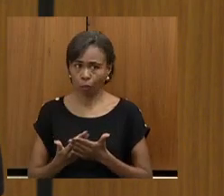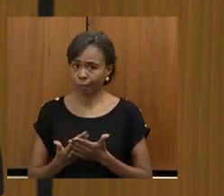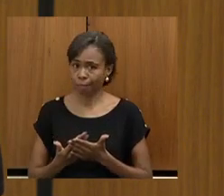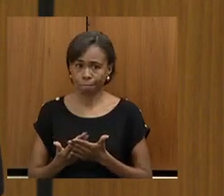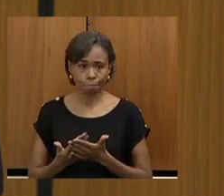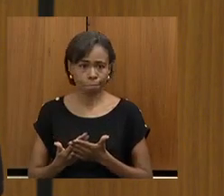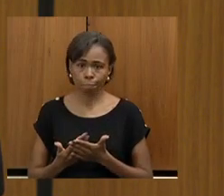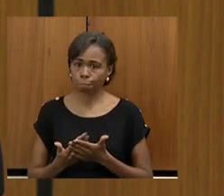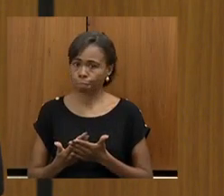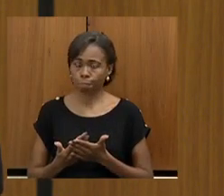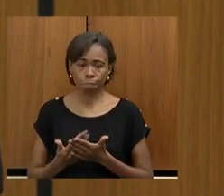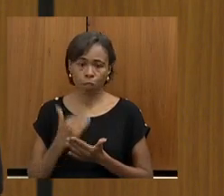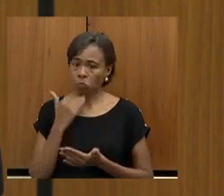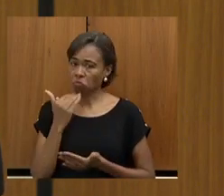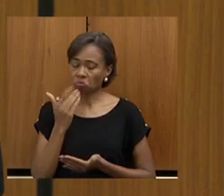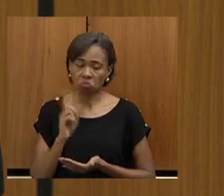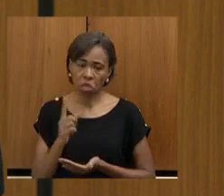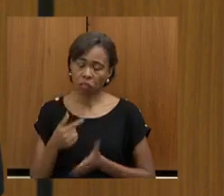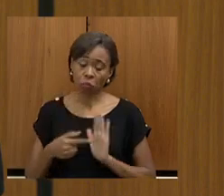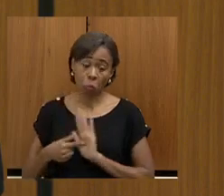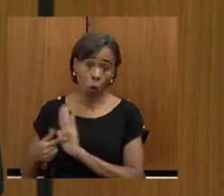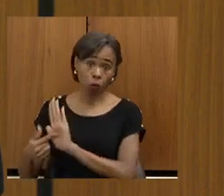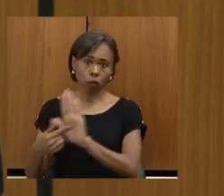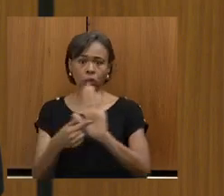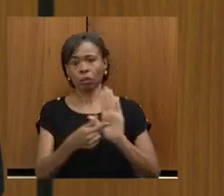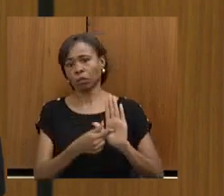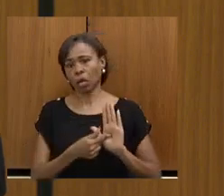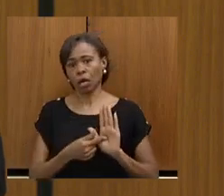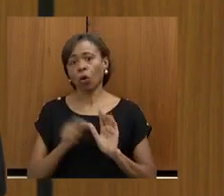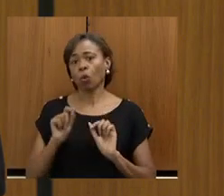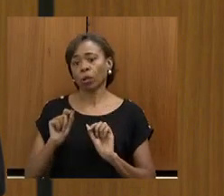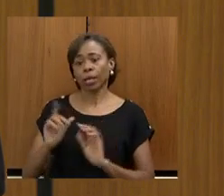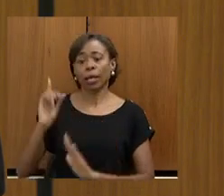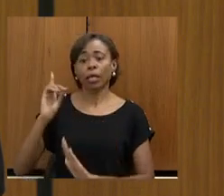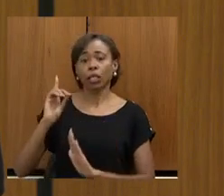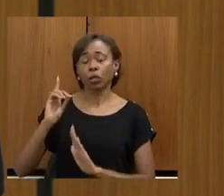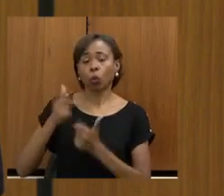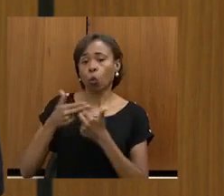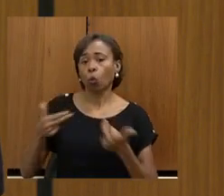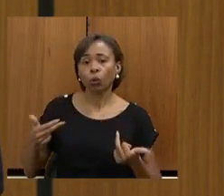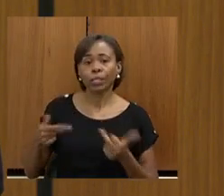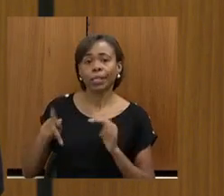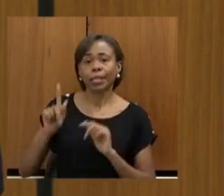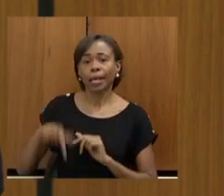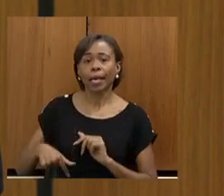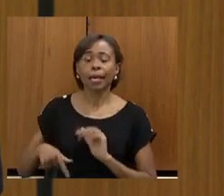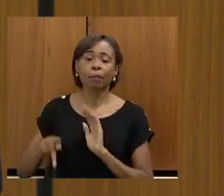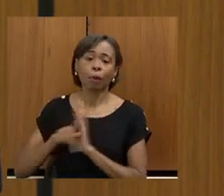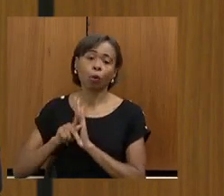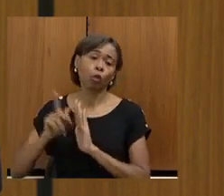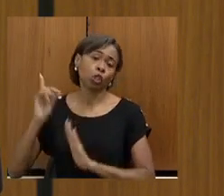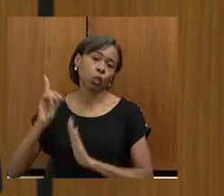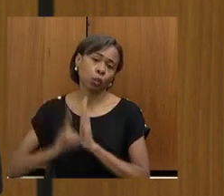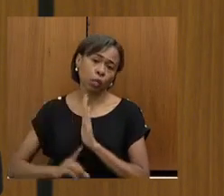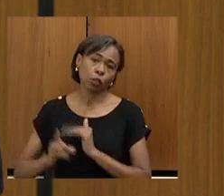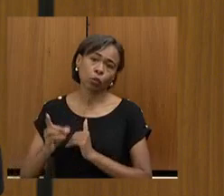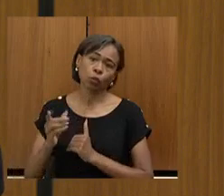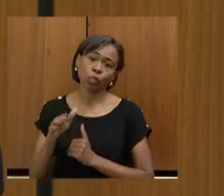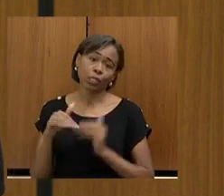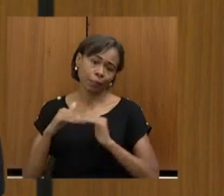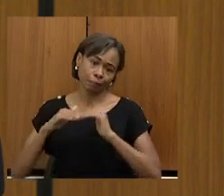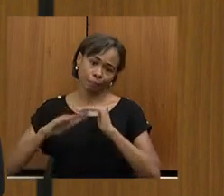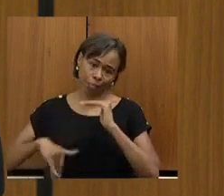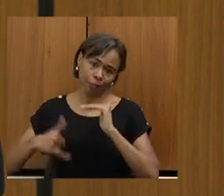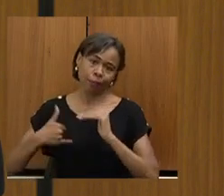público questões que dizem respeito ao direito da personalidade de menores, de adolescentes.